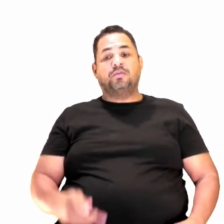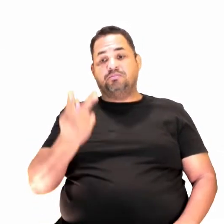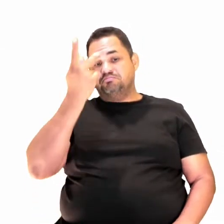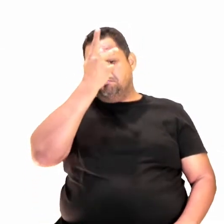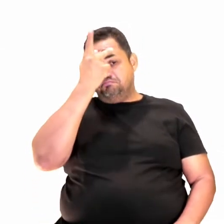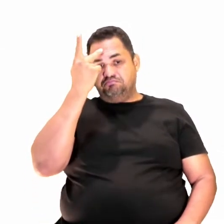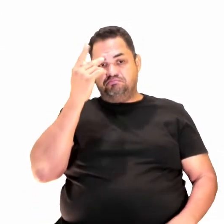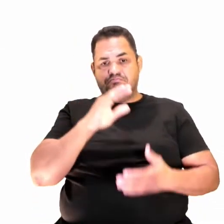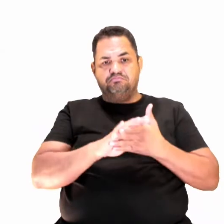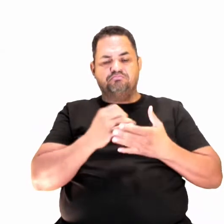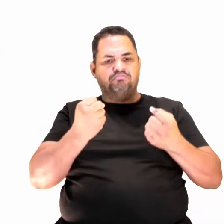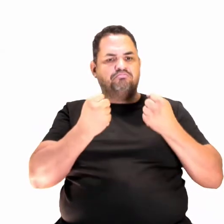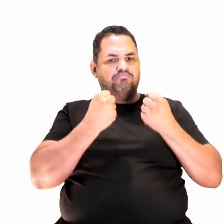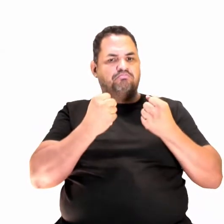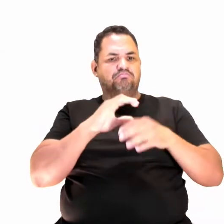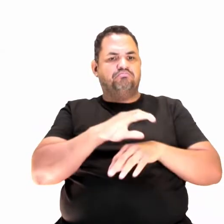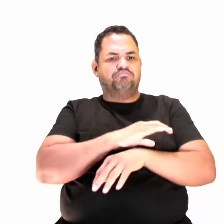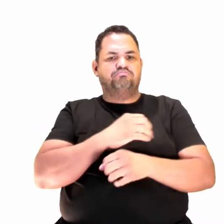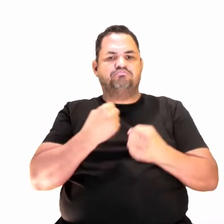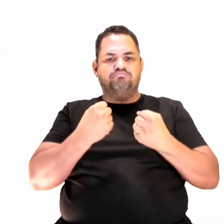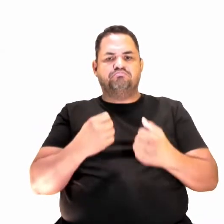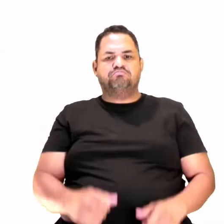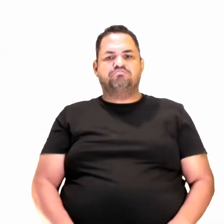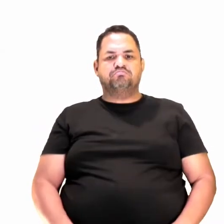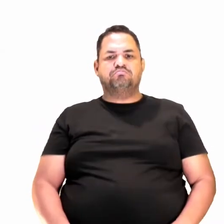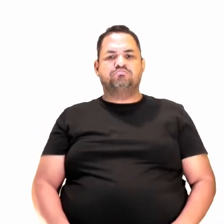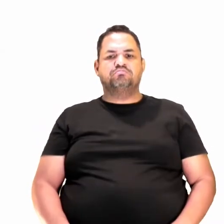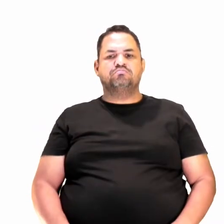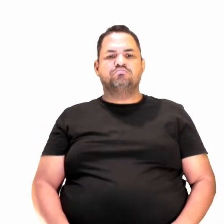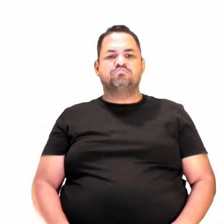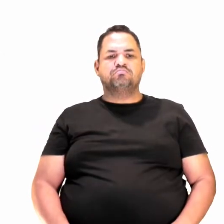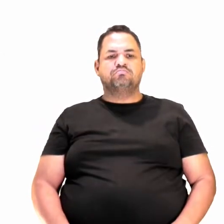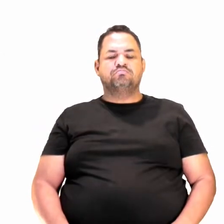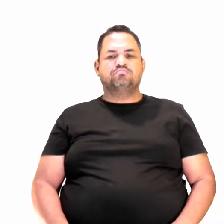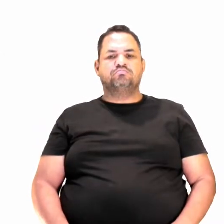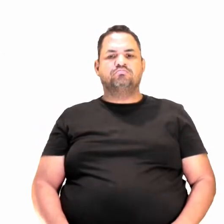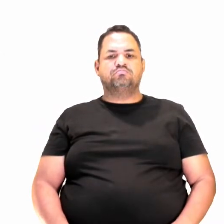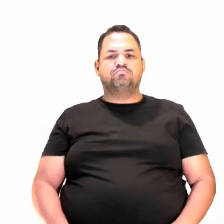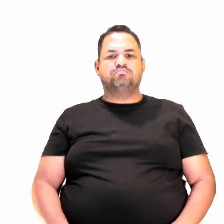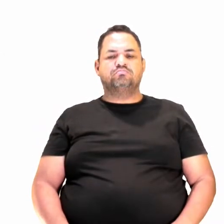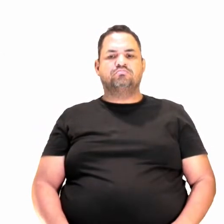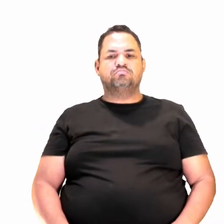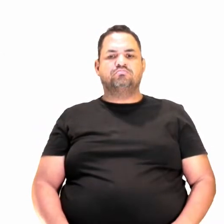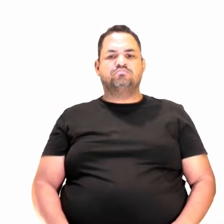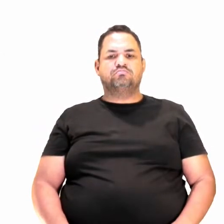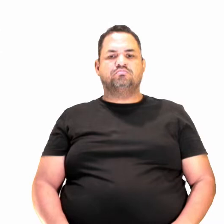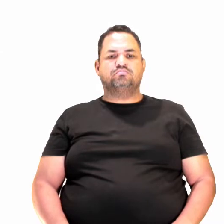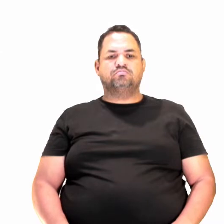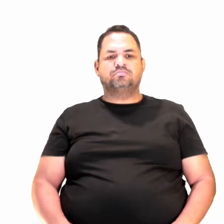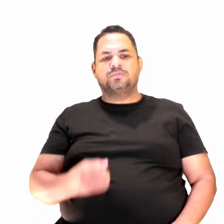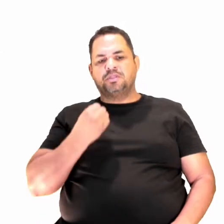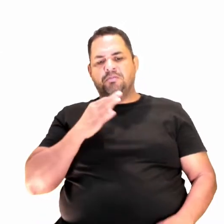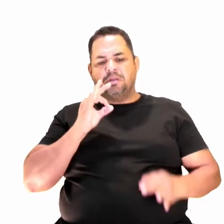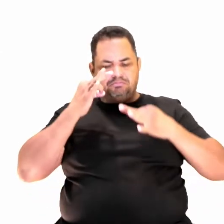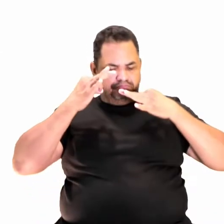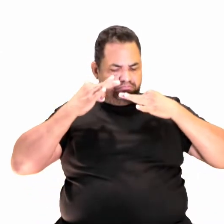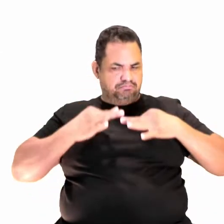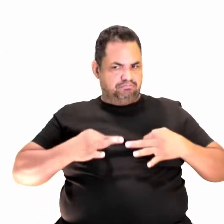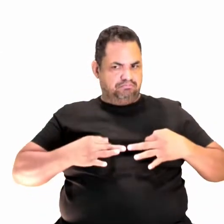pessoa robusta, entroncado, enfim. Então, temos aí as explicações. Quando uma pessoa tem um